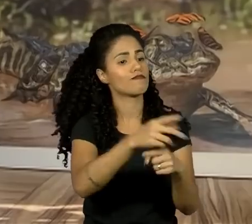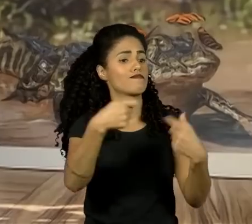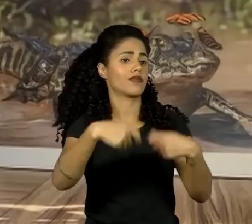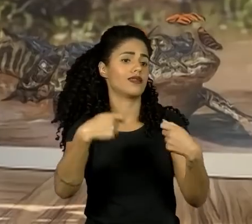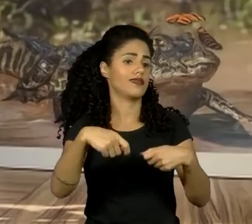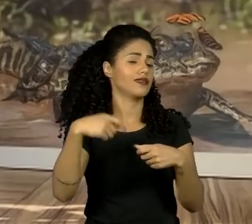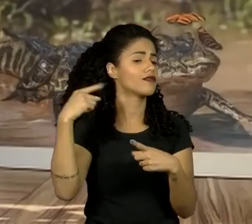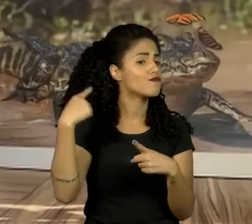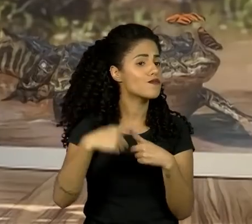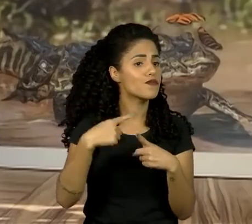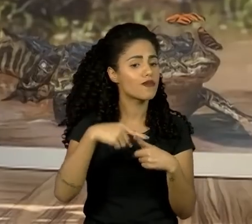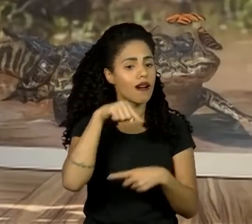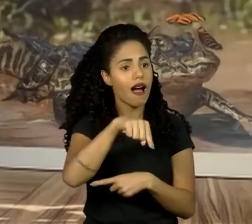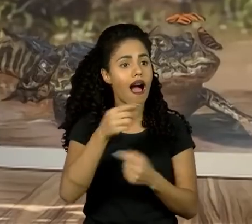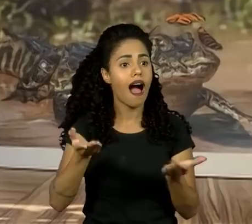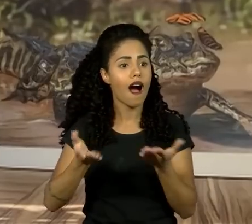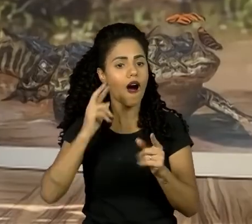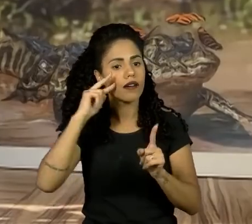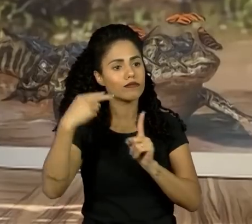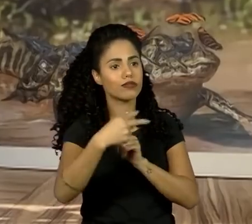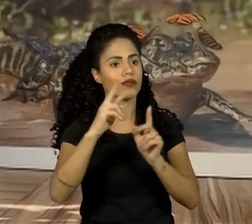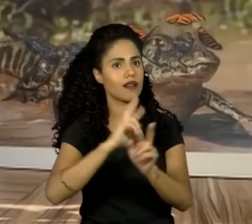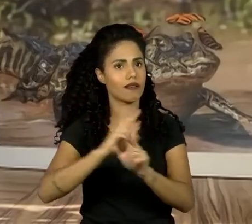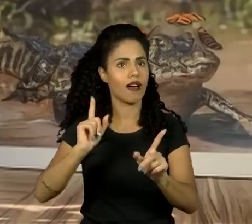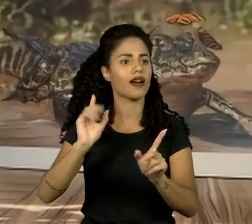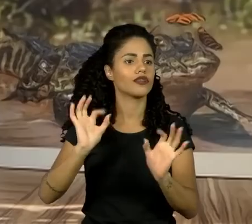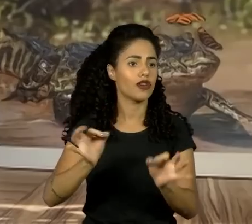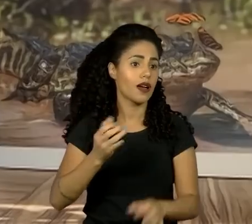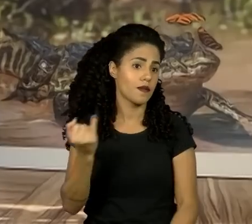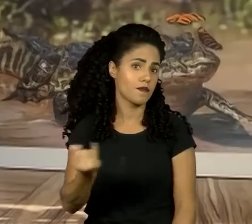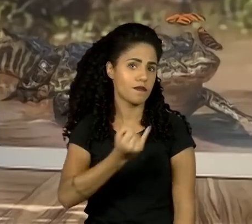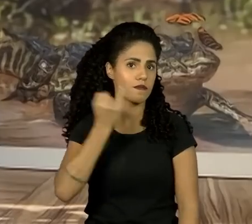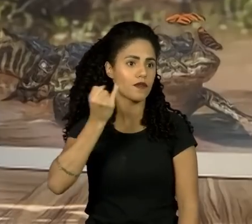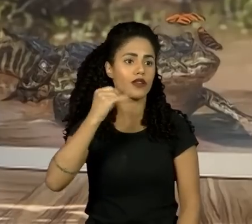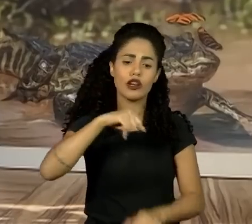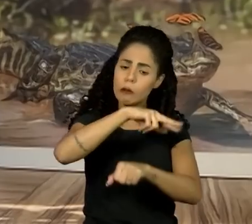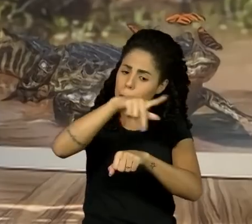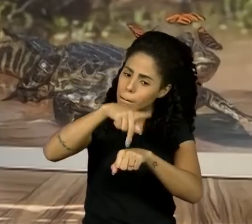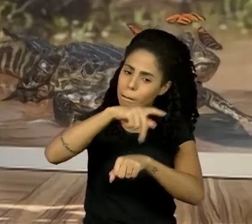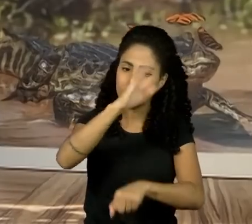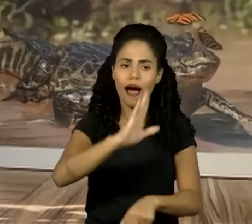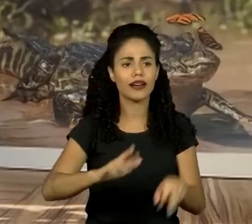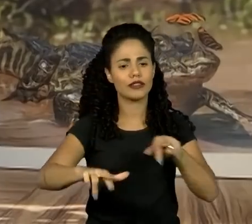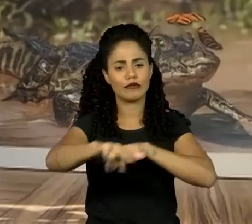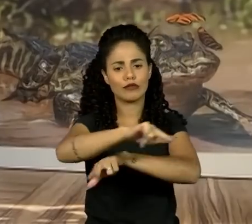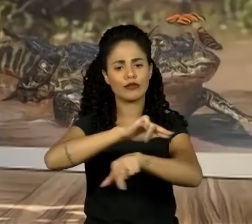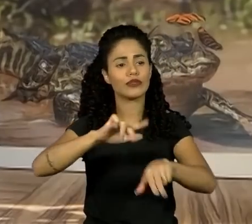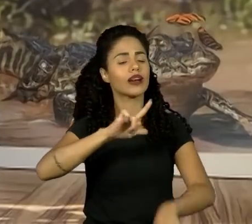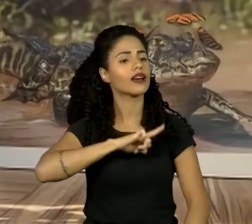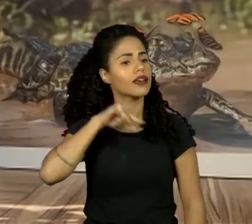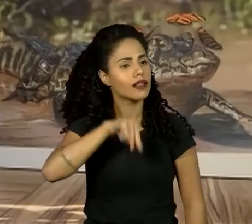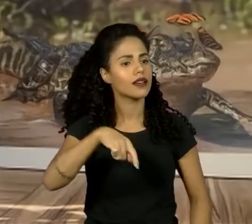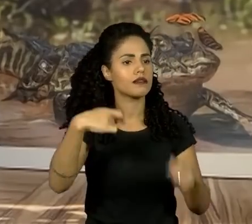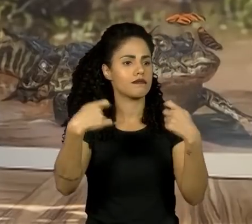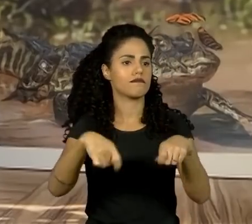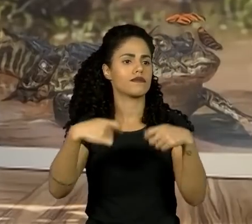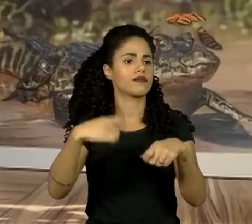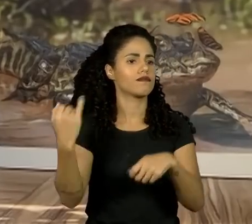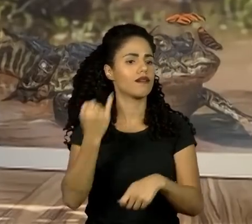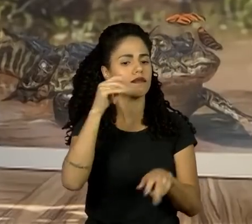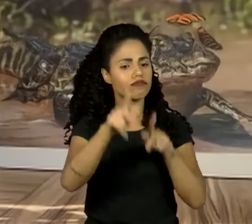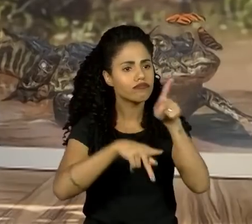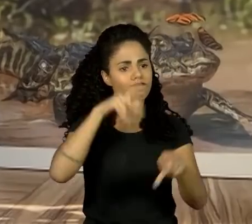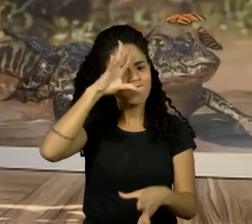porque nesse ponto de vista já somos gigantes por natureza, somos um país extremamente biodiverso, que precisa, né, que a